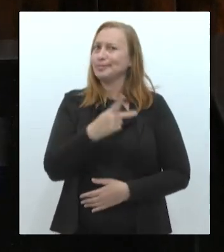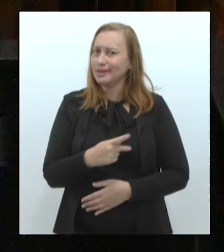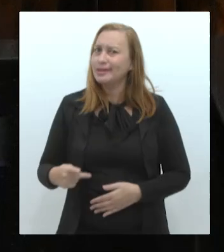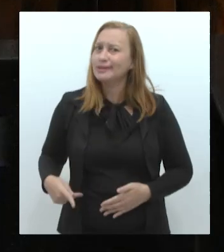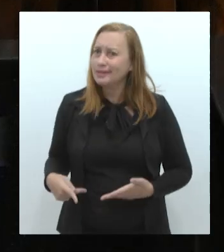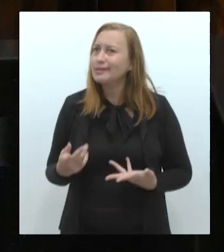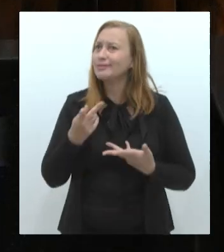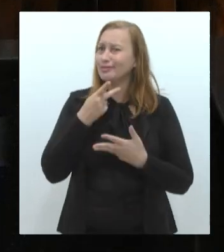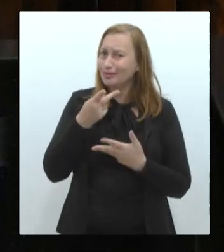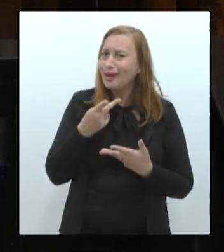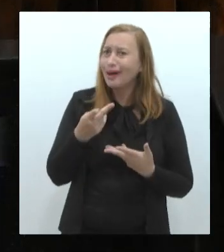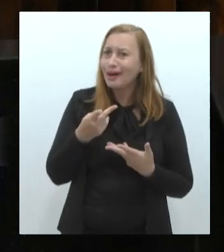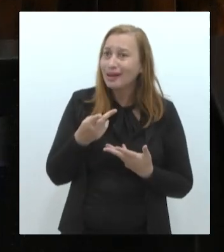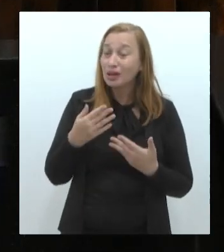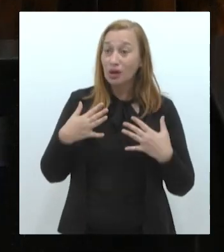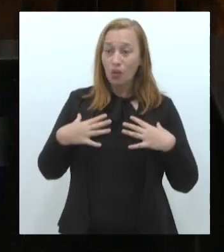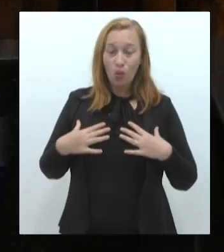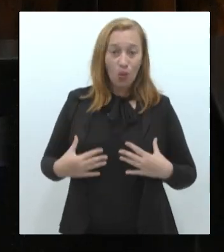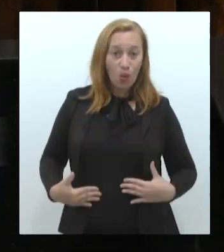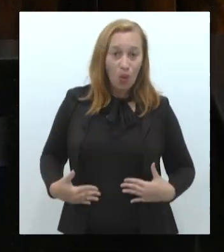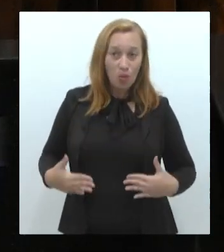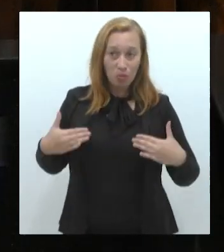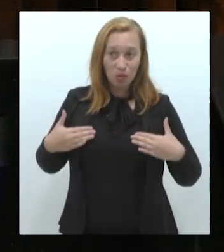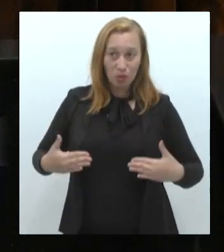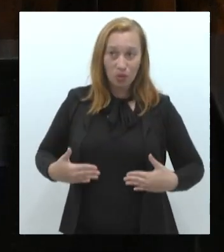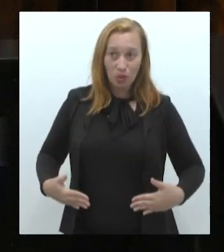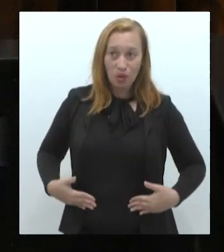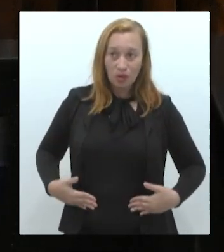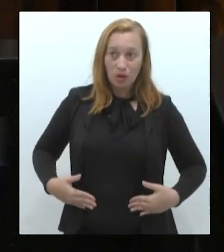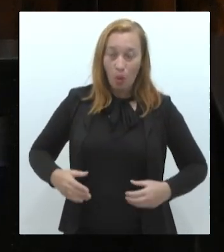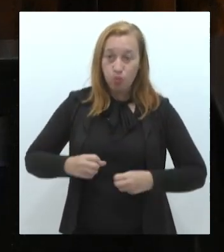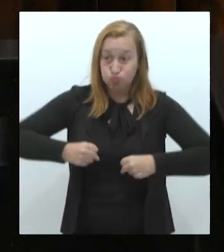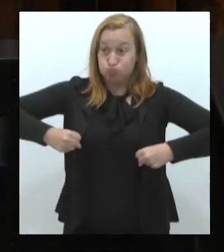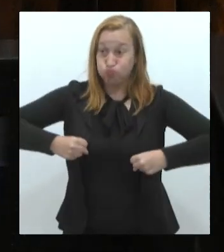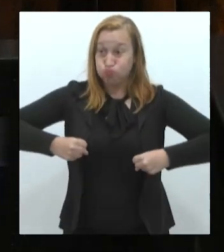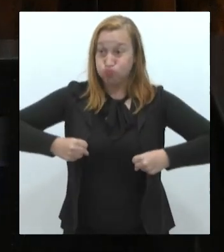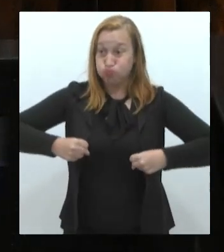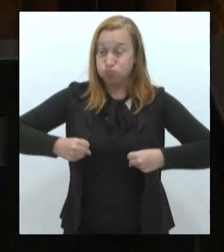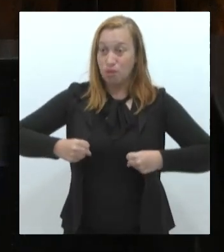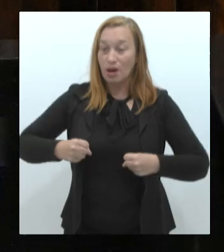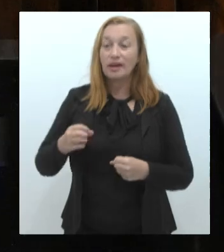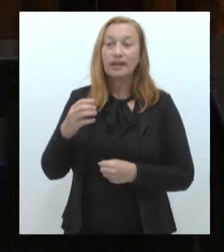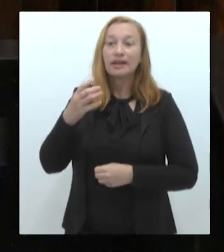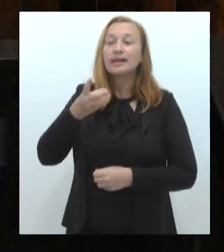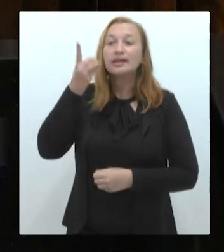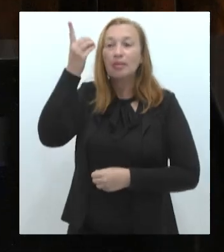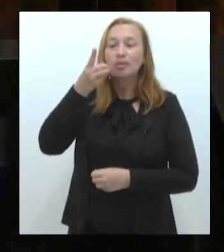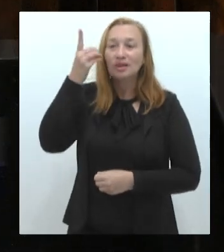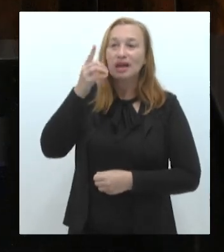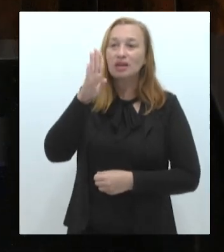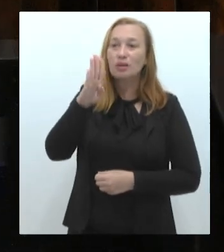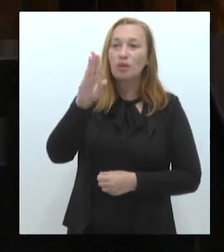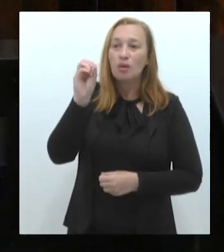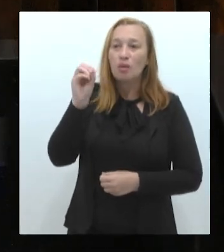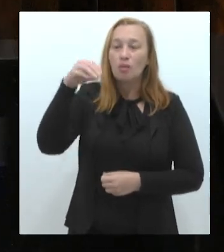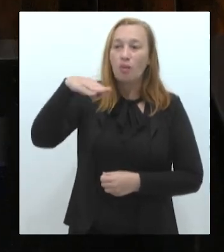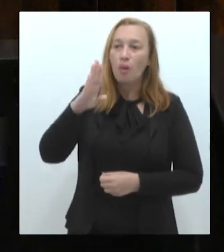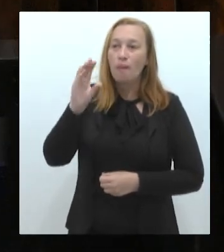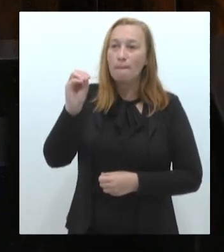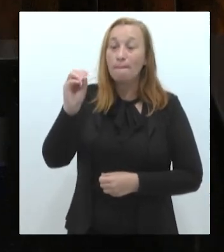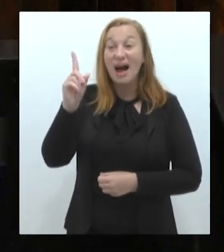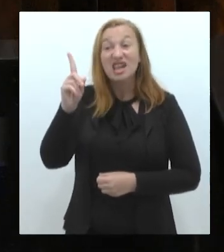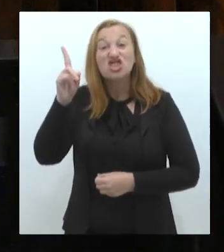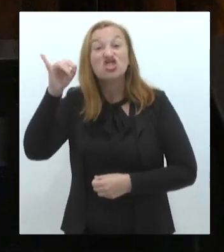ele fala do meu corpo. Ele me chama de bombado. Ó, o deputado bombadinho. É isso mesmo, deputado. Ele